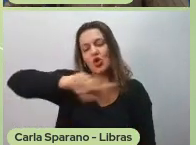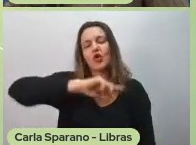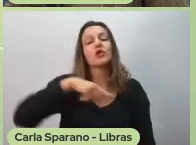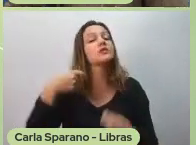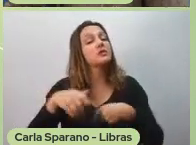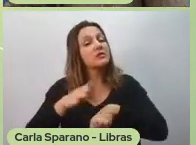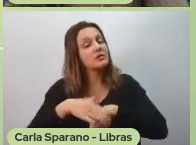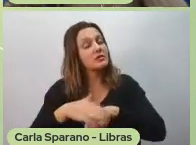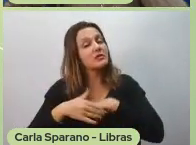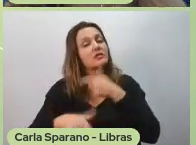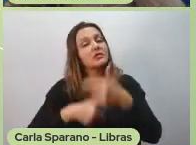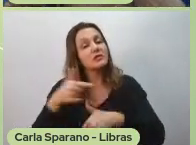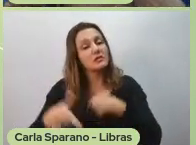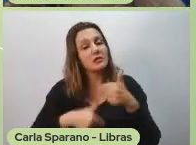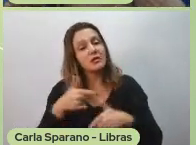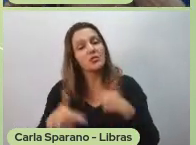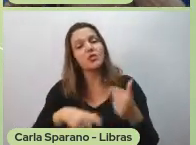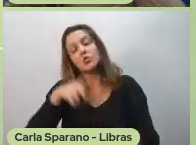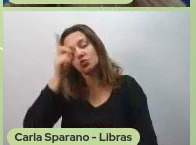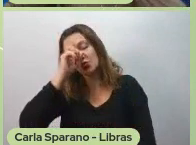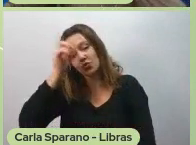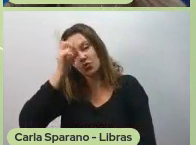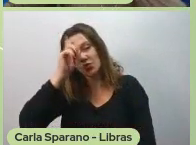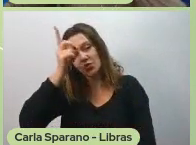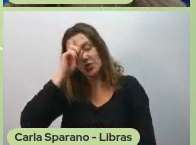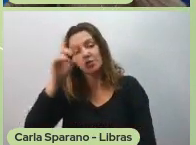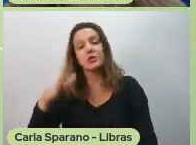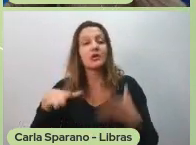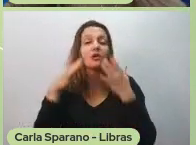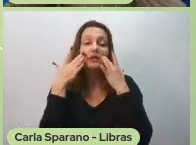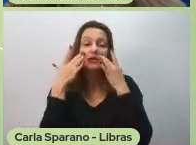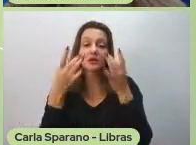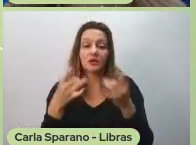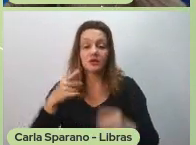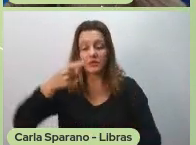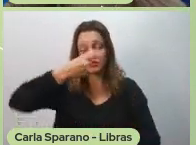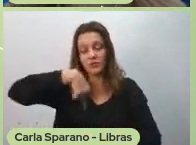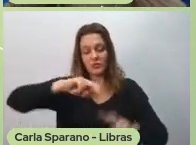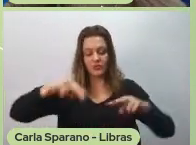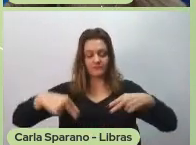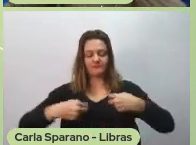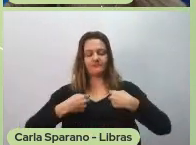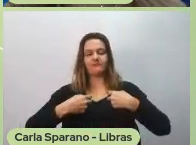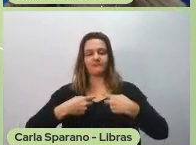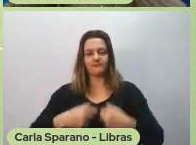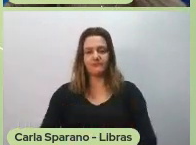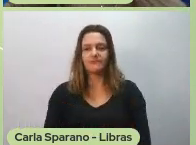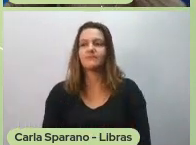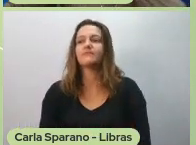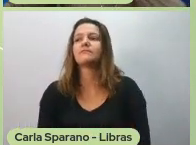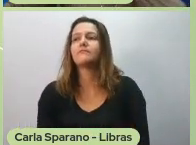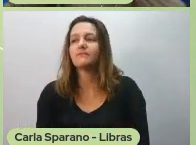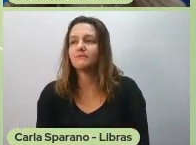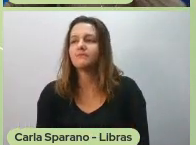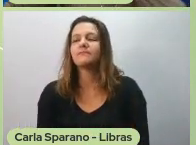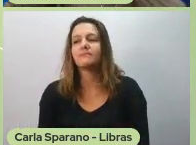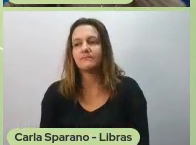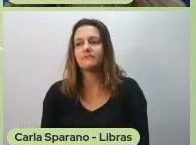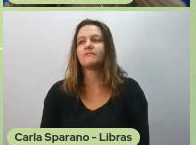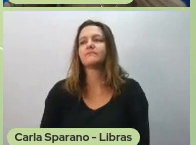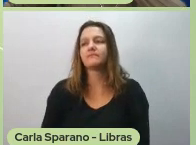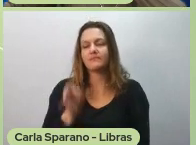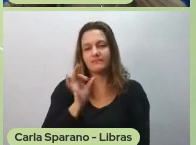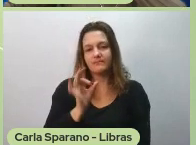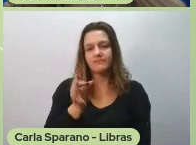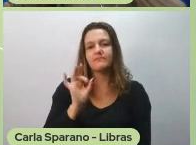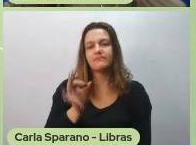nessa pauta todos os dias, prestando atenção em nós mesmos. Perfeito. Essa questão de você